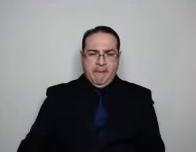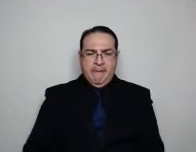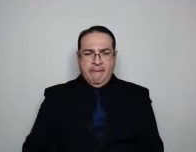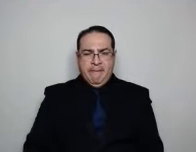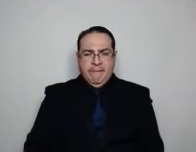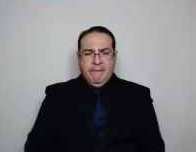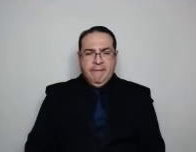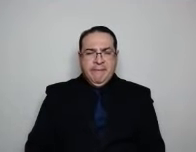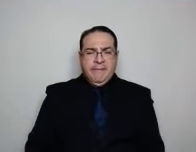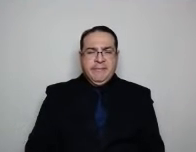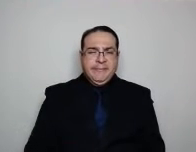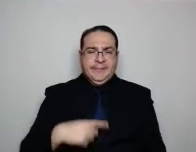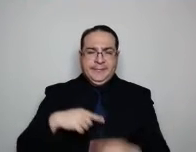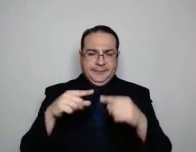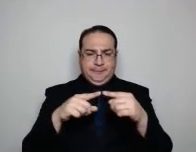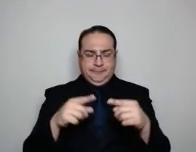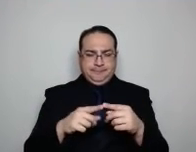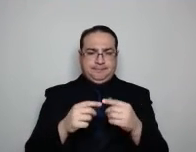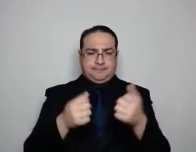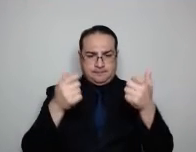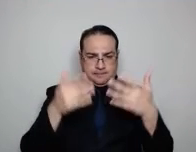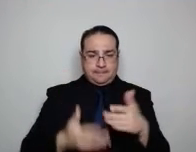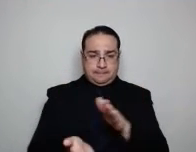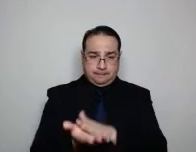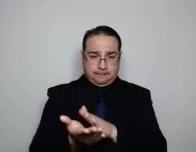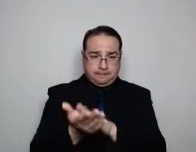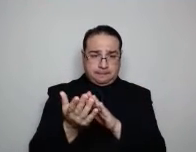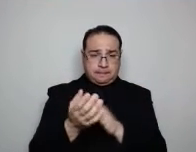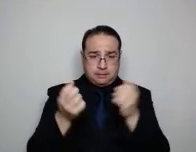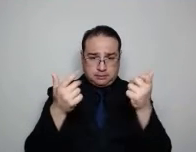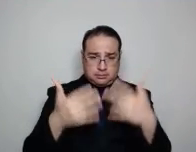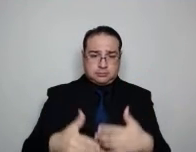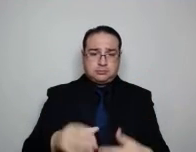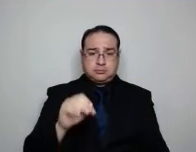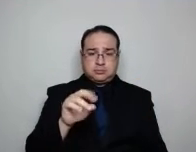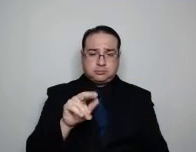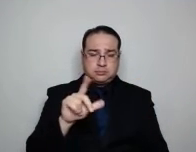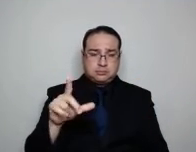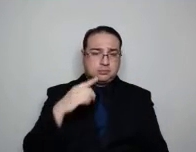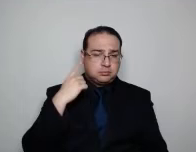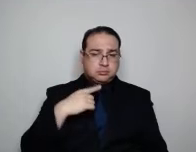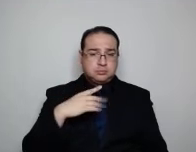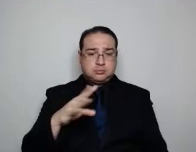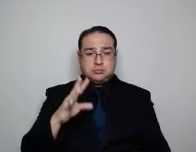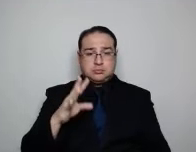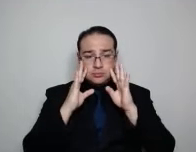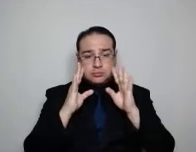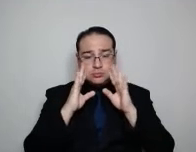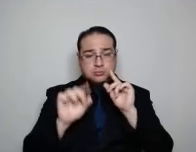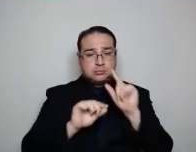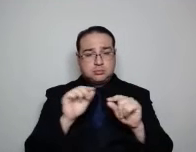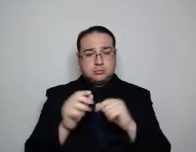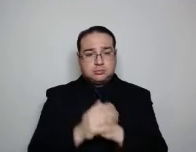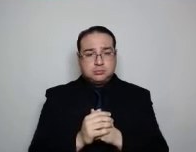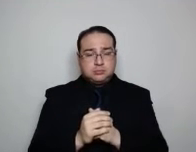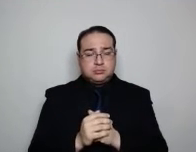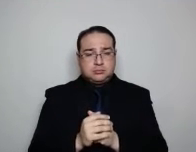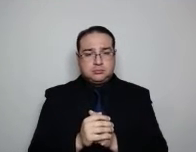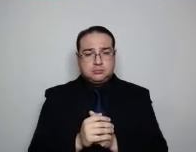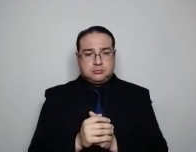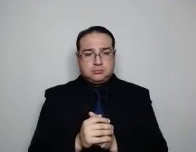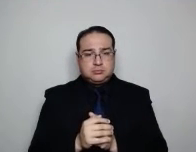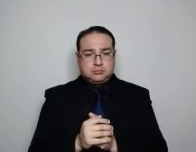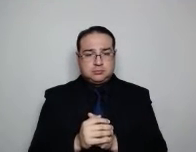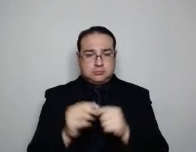que bastante elogiável a sustentação do advogado, é preciso chamar a atenção para o fato de que, nada obstante os